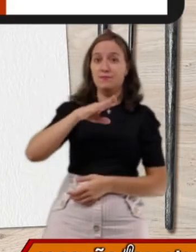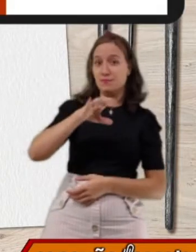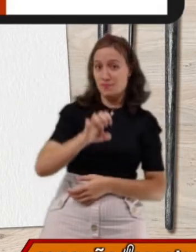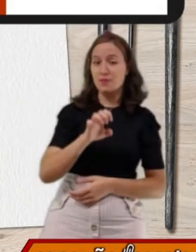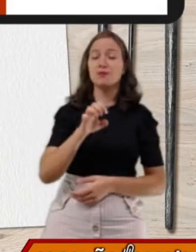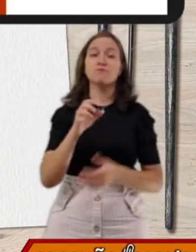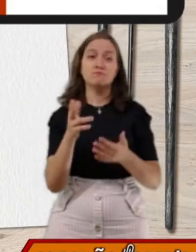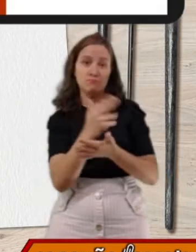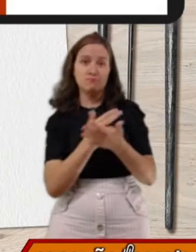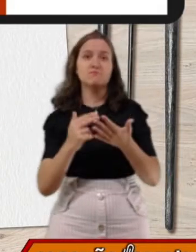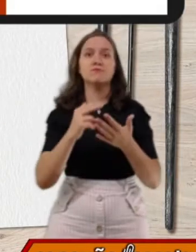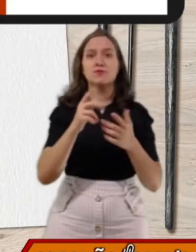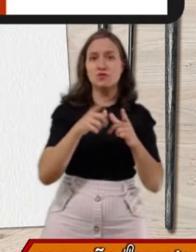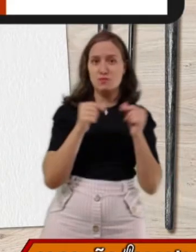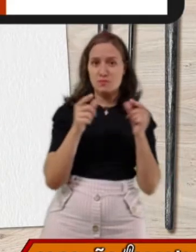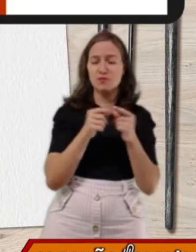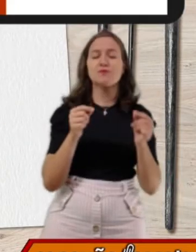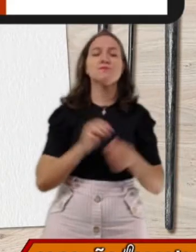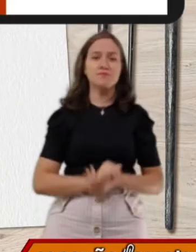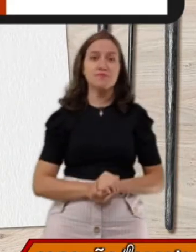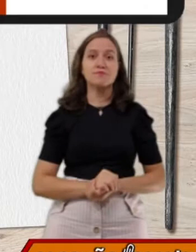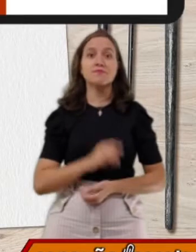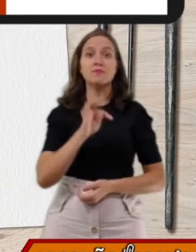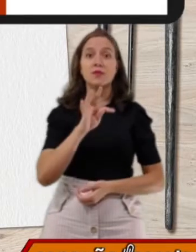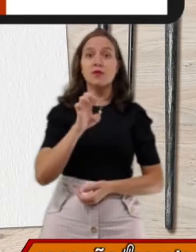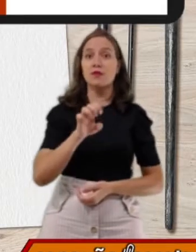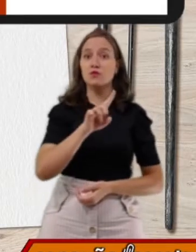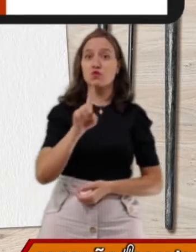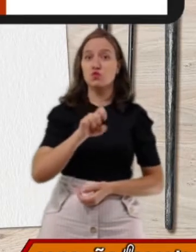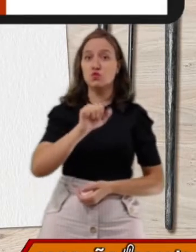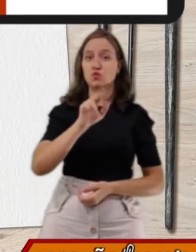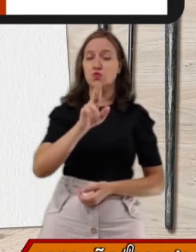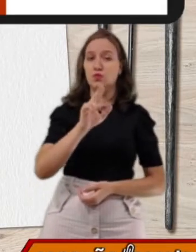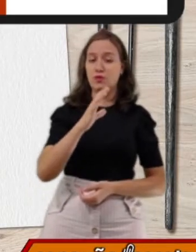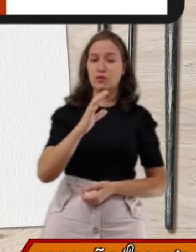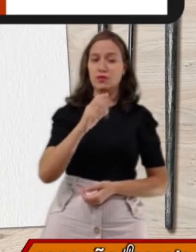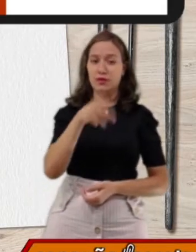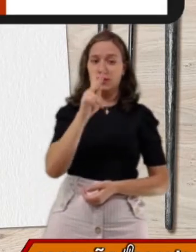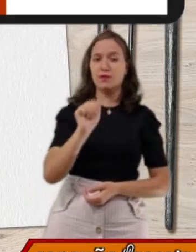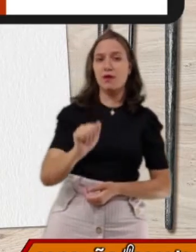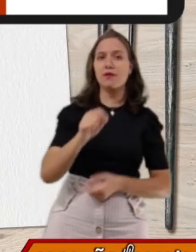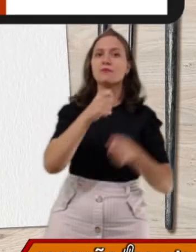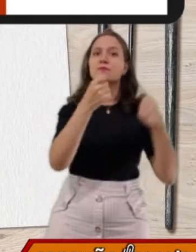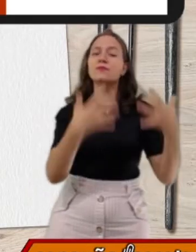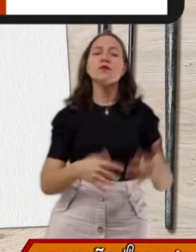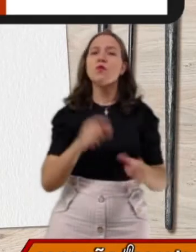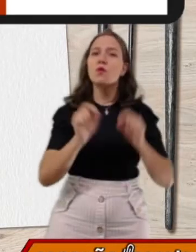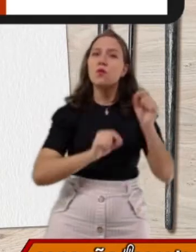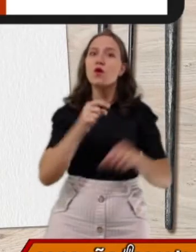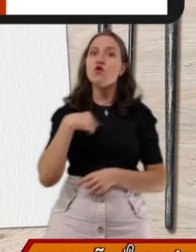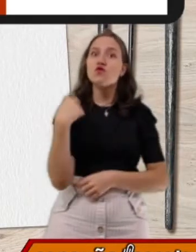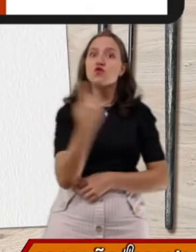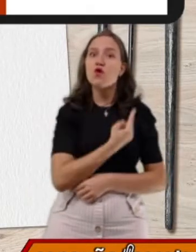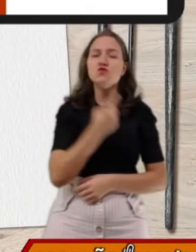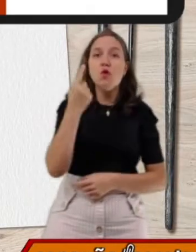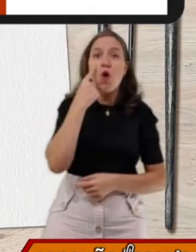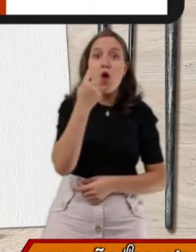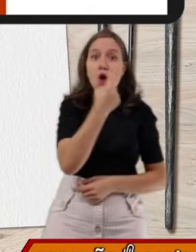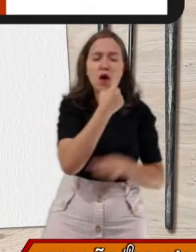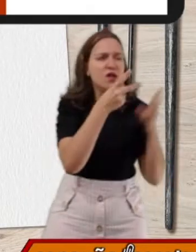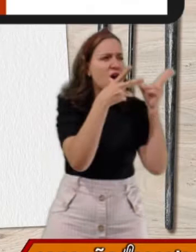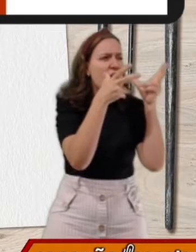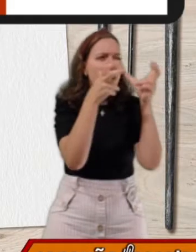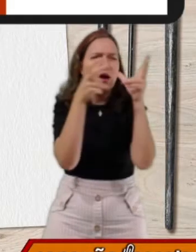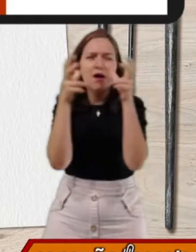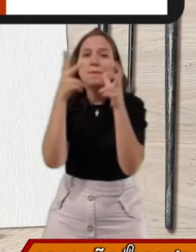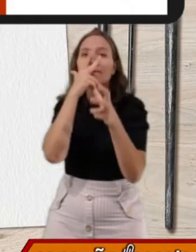que os olhos são a janela da Alma então este olhar Nossa é muito expressiva é o nosso olhar que nos conta